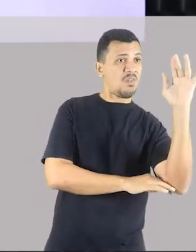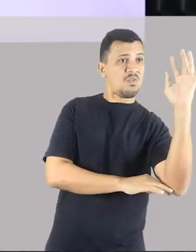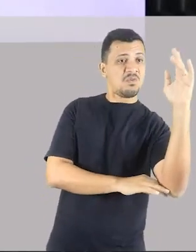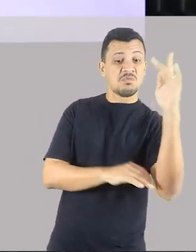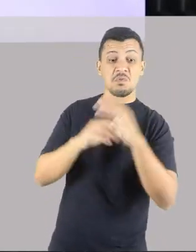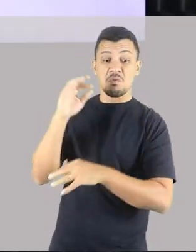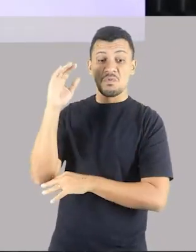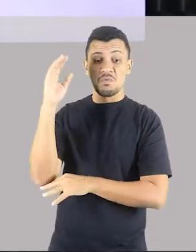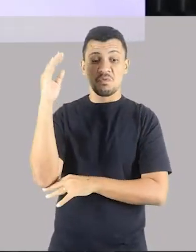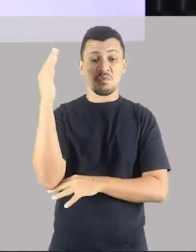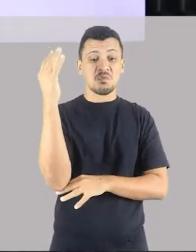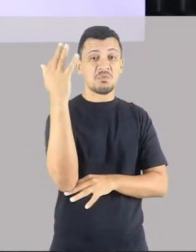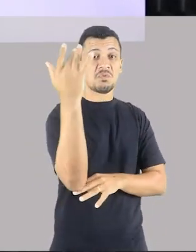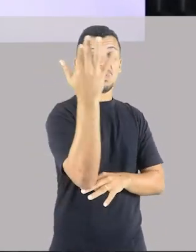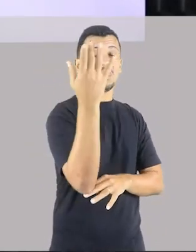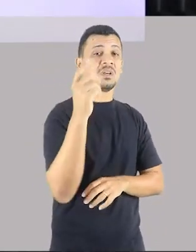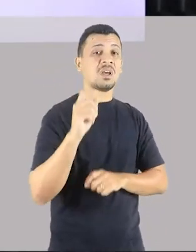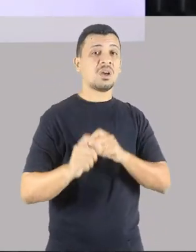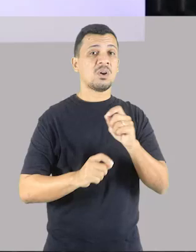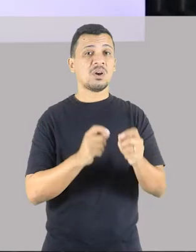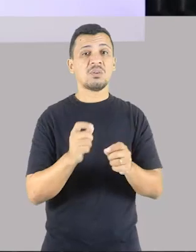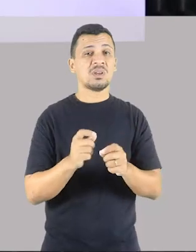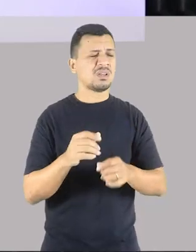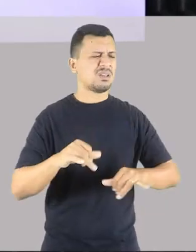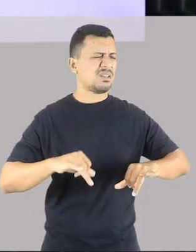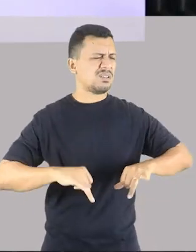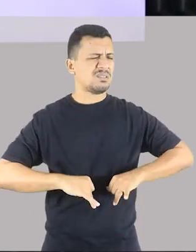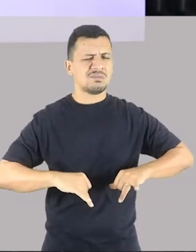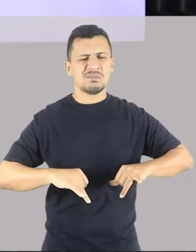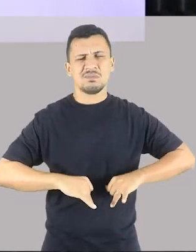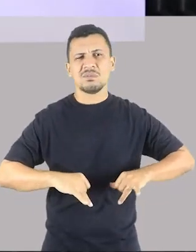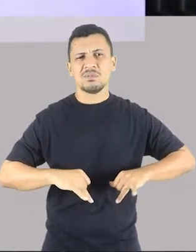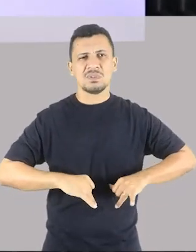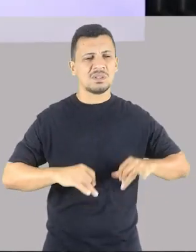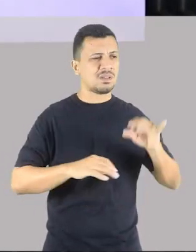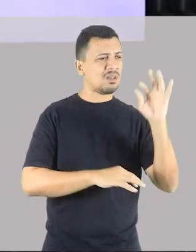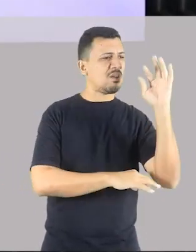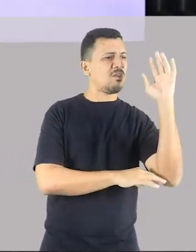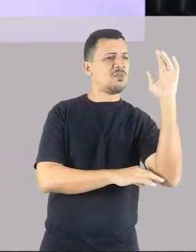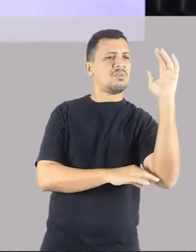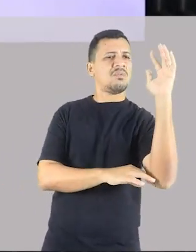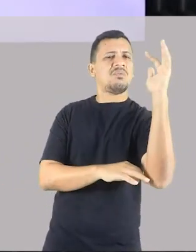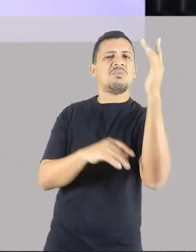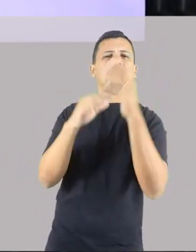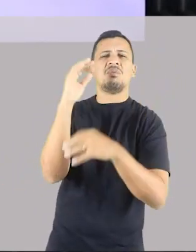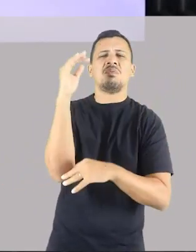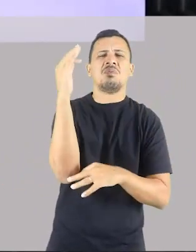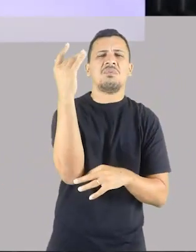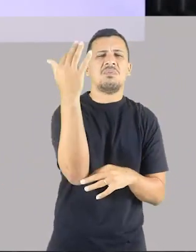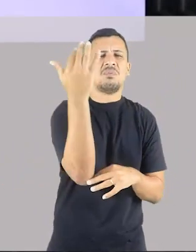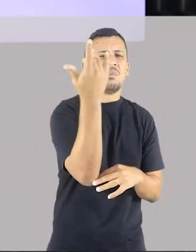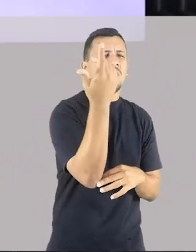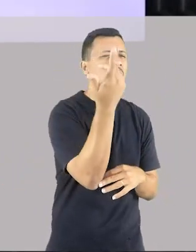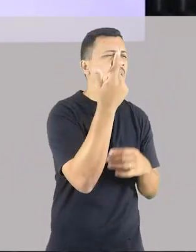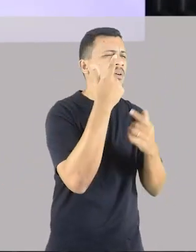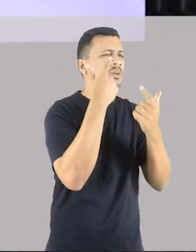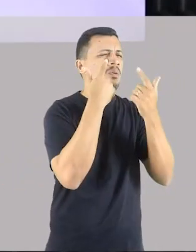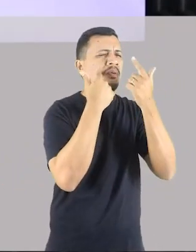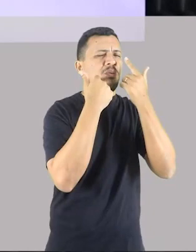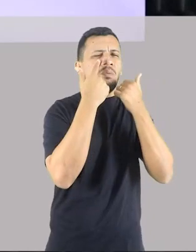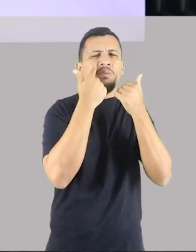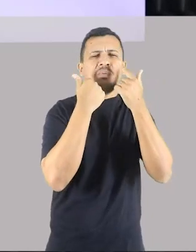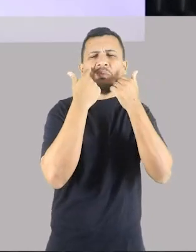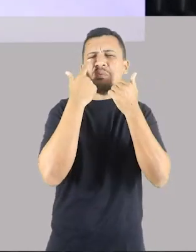amazônica está agonizando, então a floresta amazônica está chorando diante de